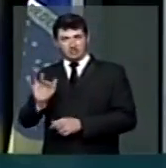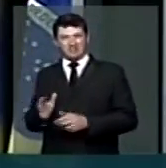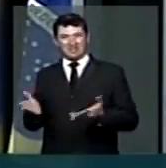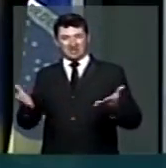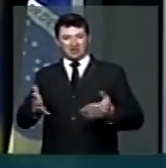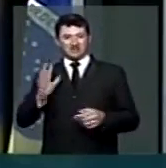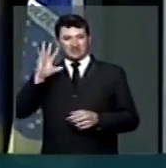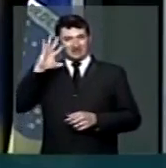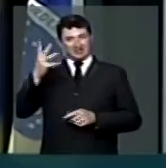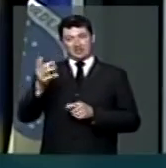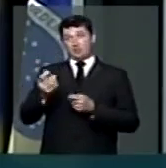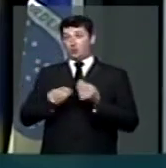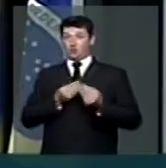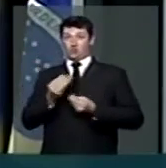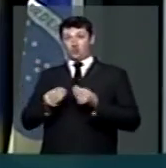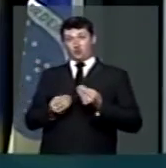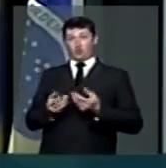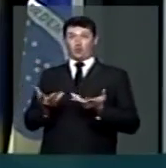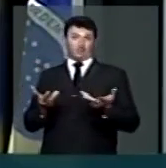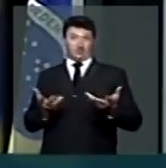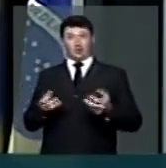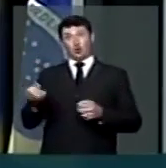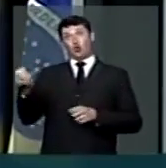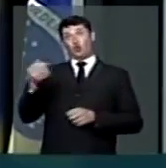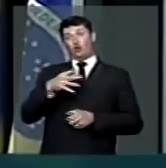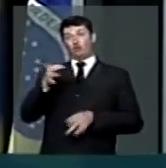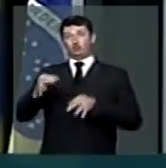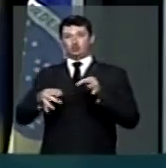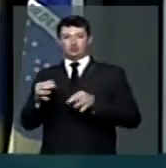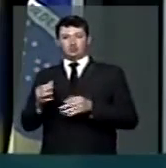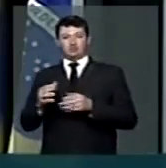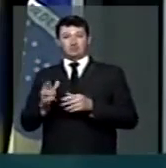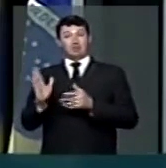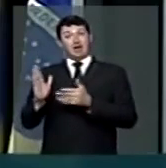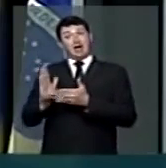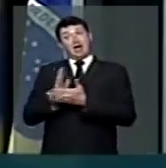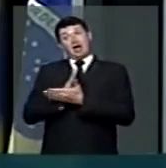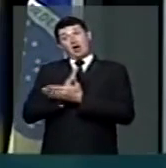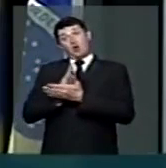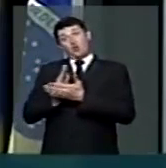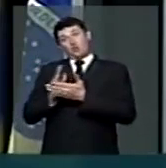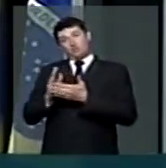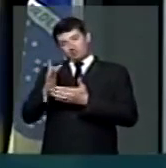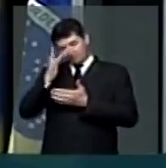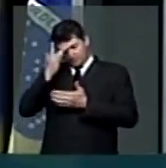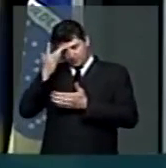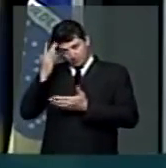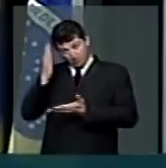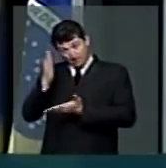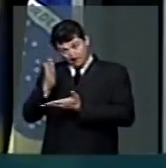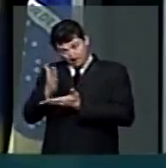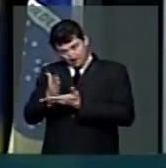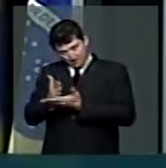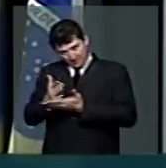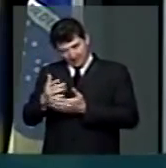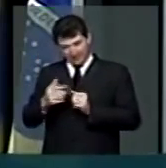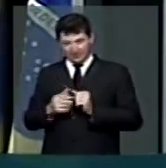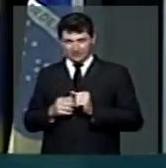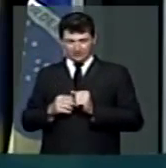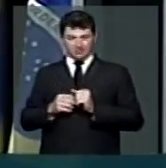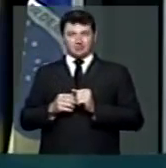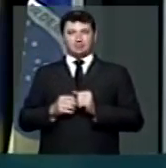já arrumaram uma maneira de buscar um novo julgamento, pelo menos para parte do crime, ou para parte dos